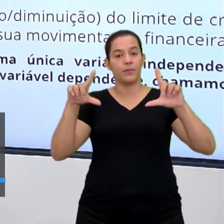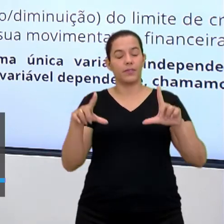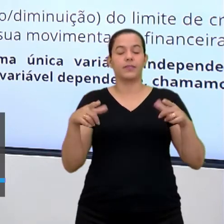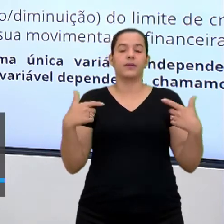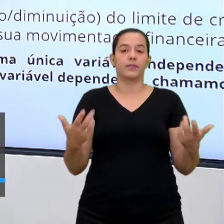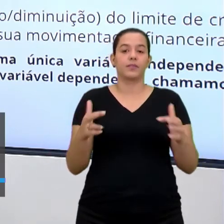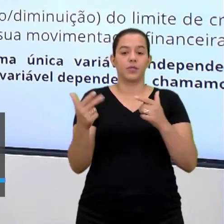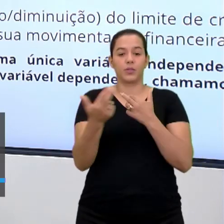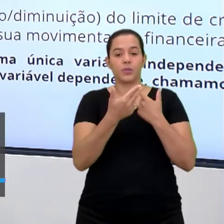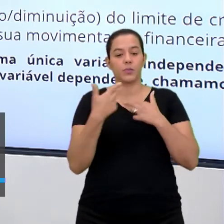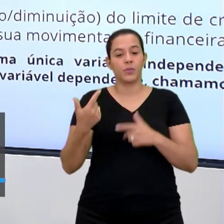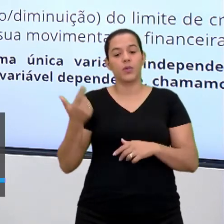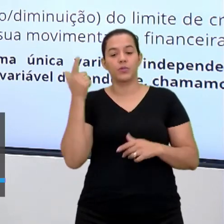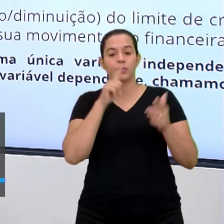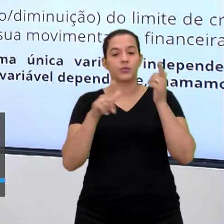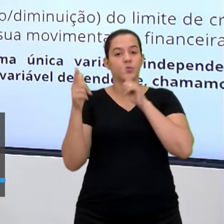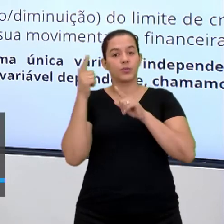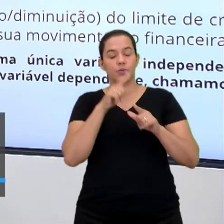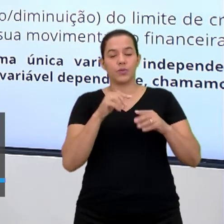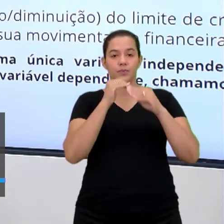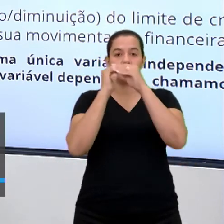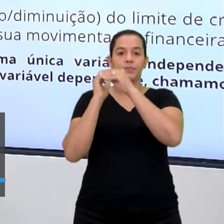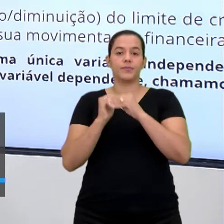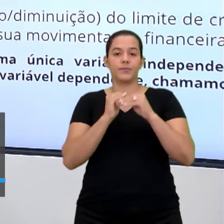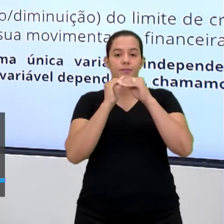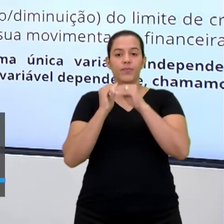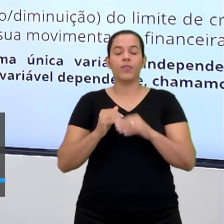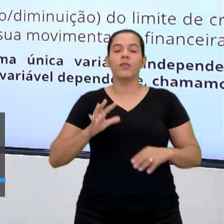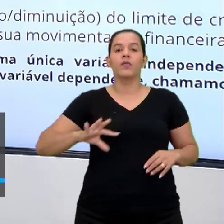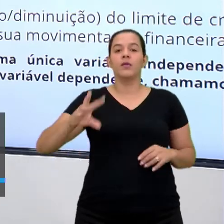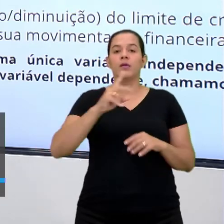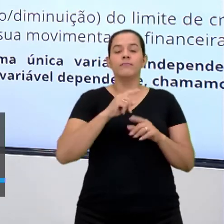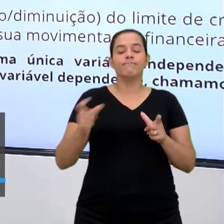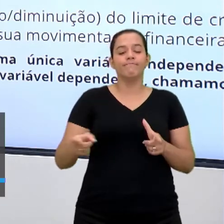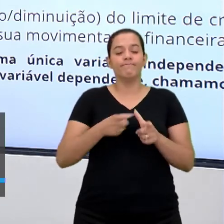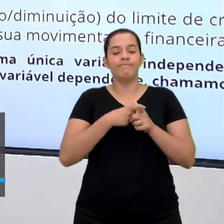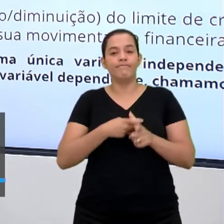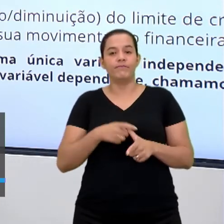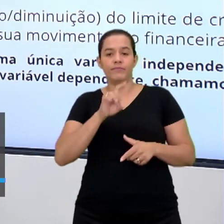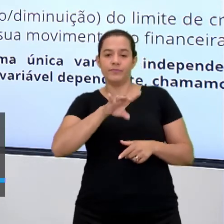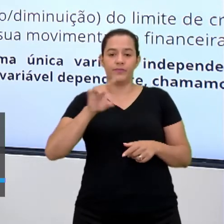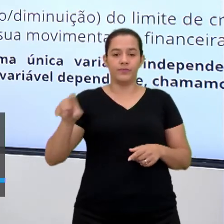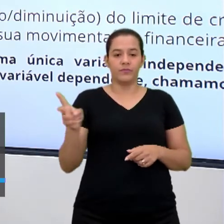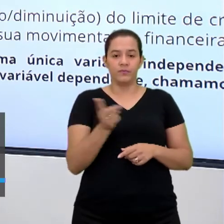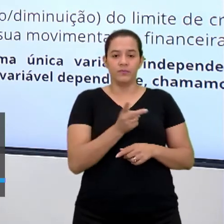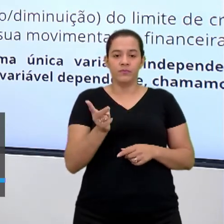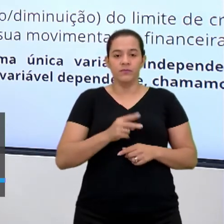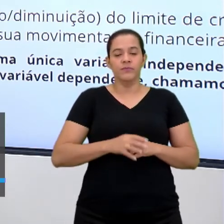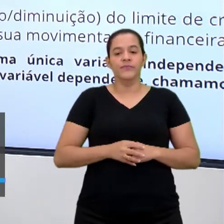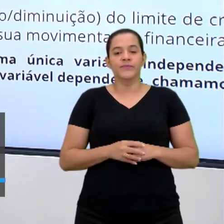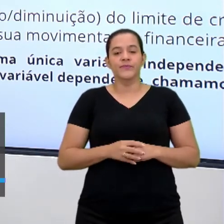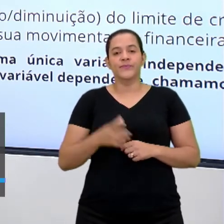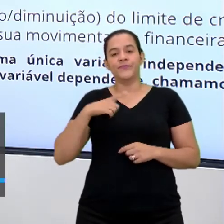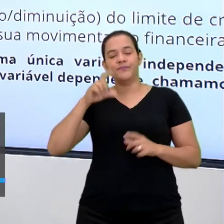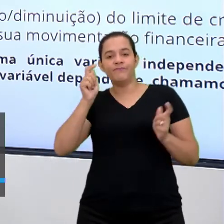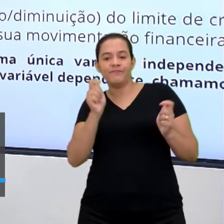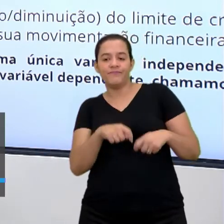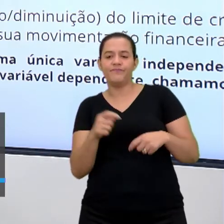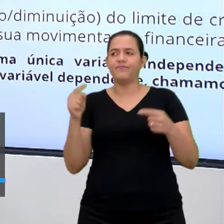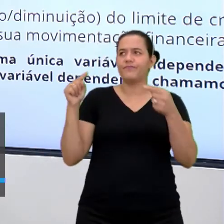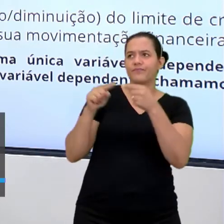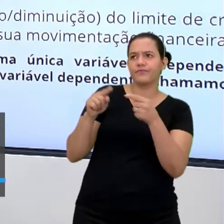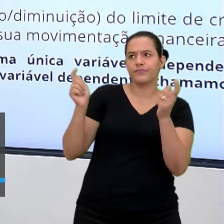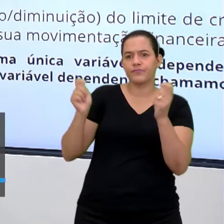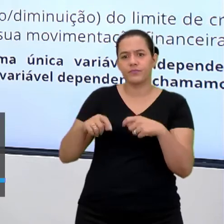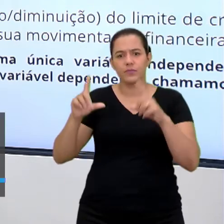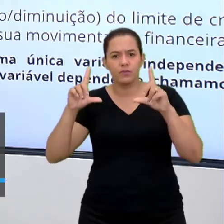maneira. Então a gente consegue estabelecer essa relação de dependência aí entre essas duas variáveis. Ô professor, então a gente pode associar isso aí com o processo de